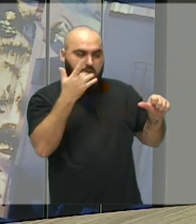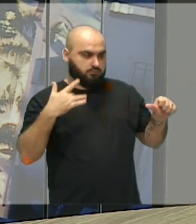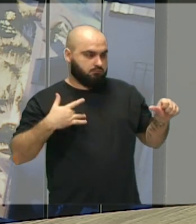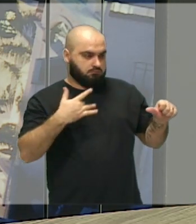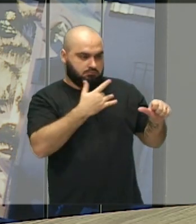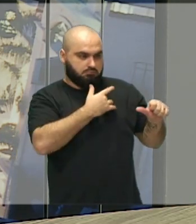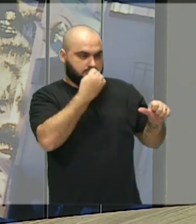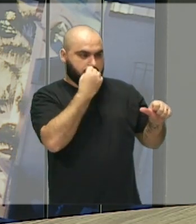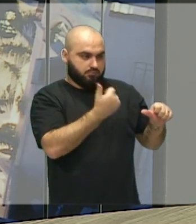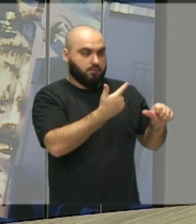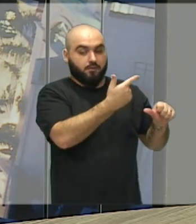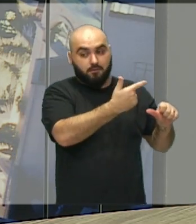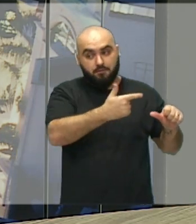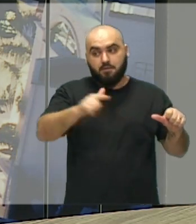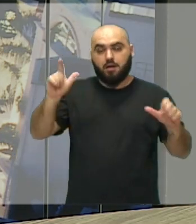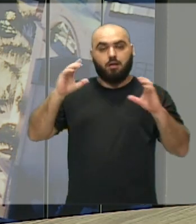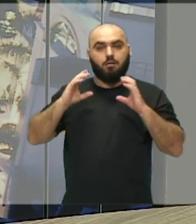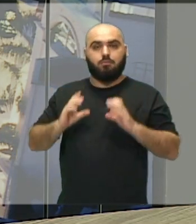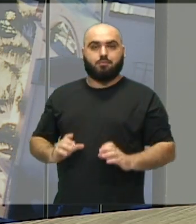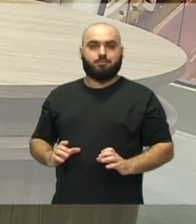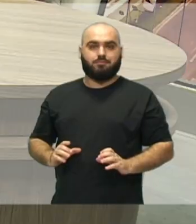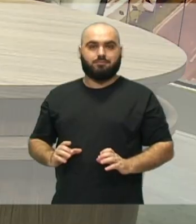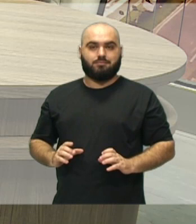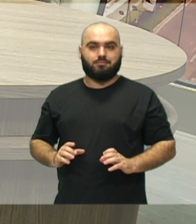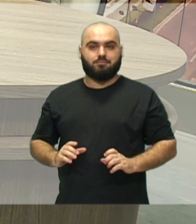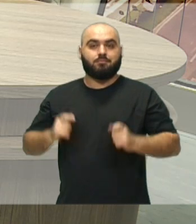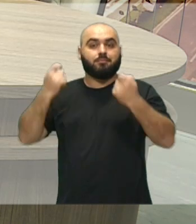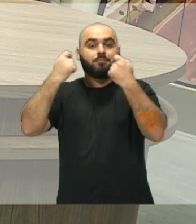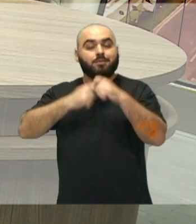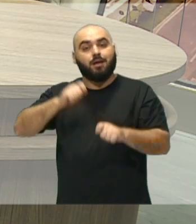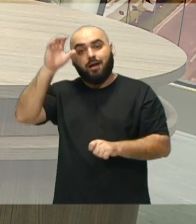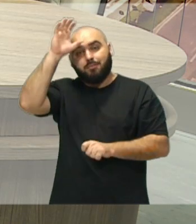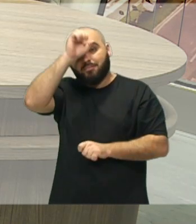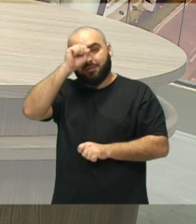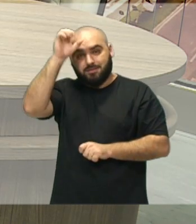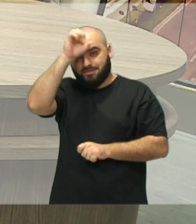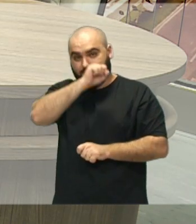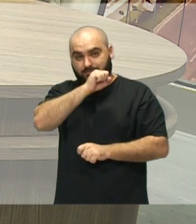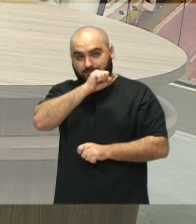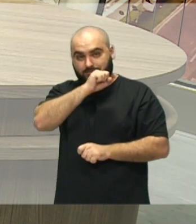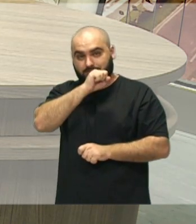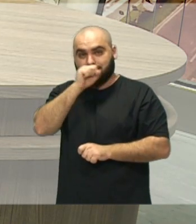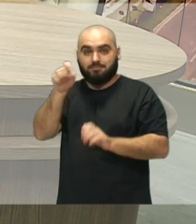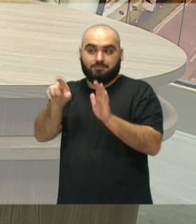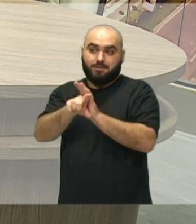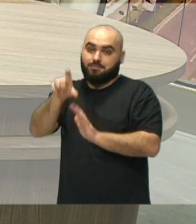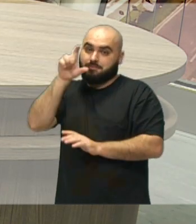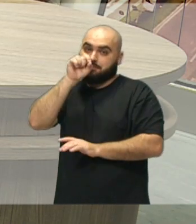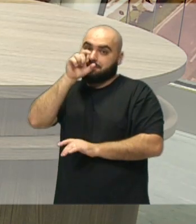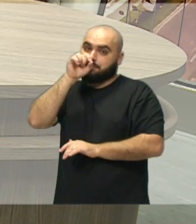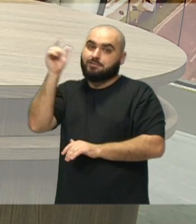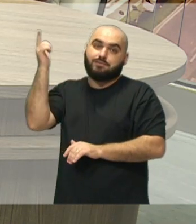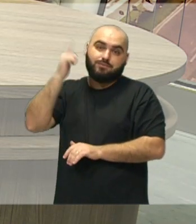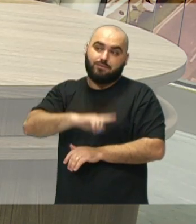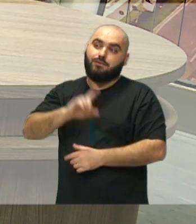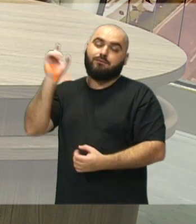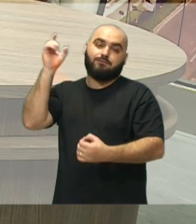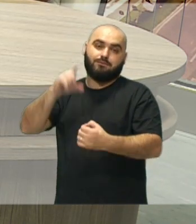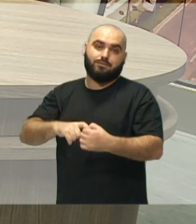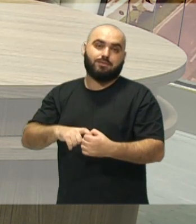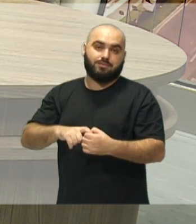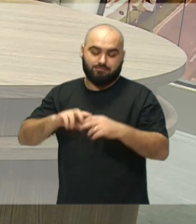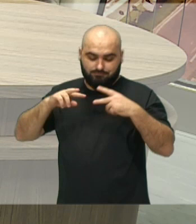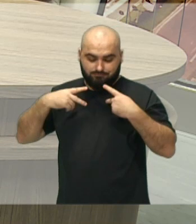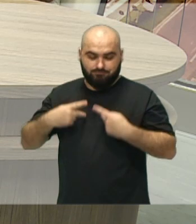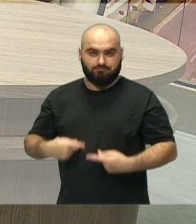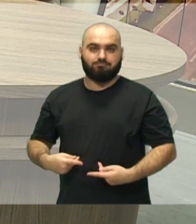vai para o treinamento comportamental, porque esse animal ele precisa aprender a ser papagaio novamente, né? A buscar alimento,